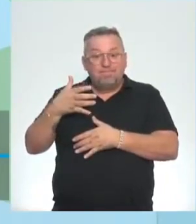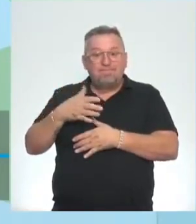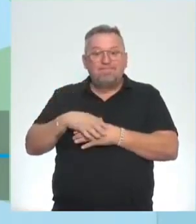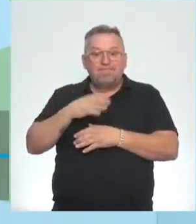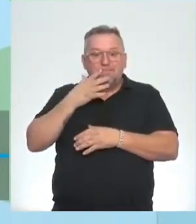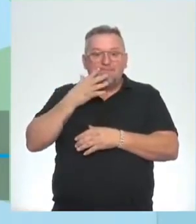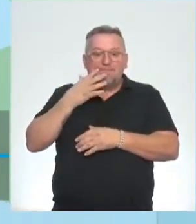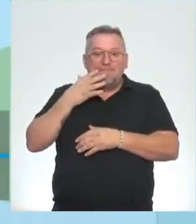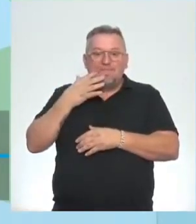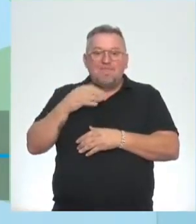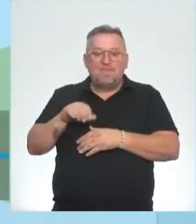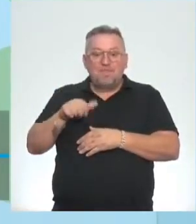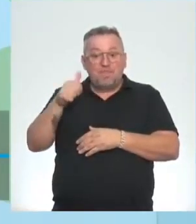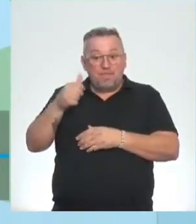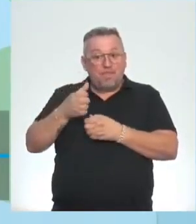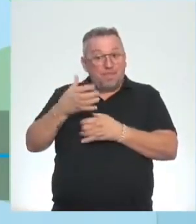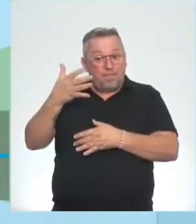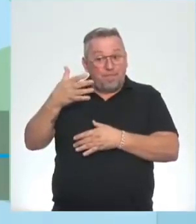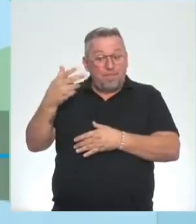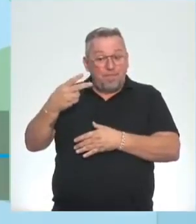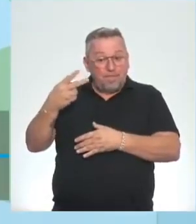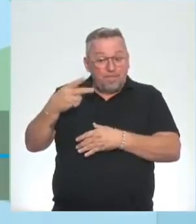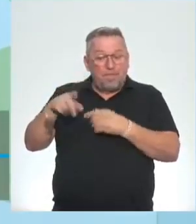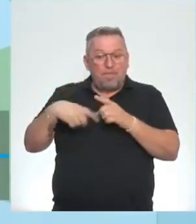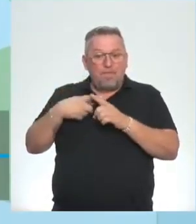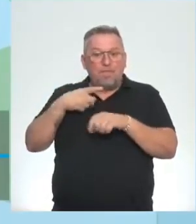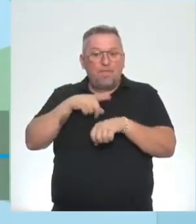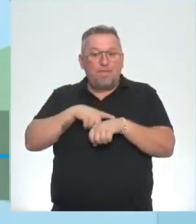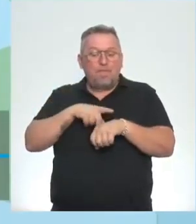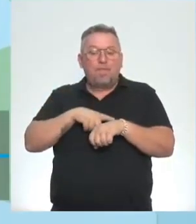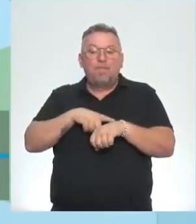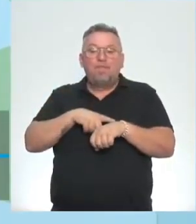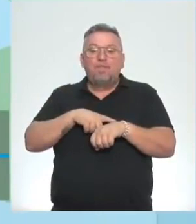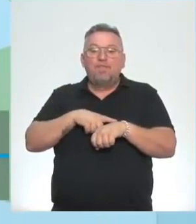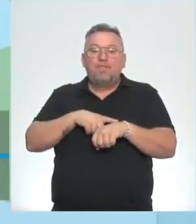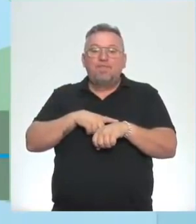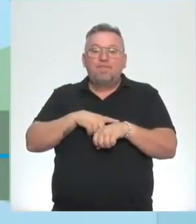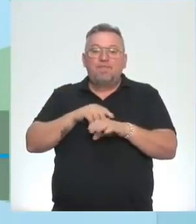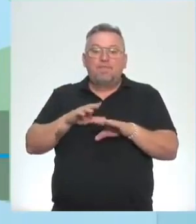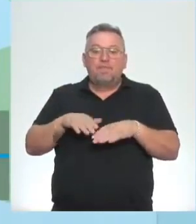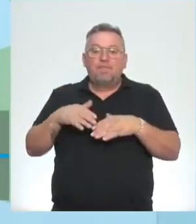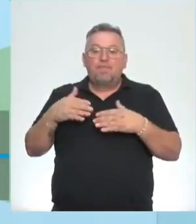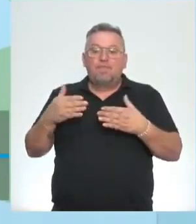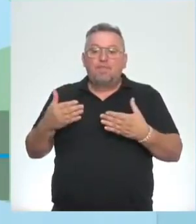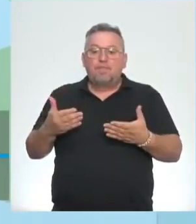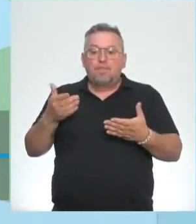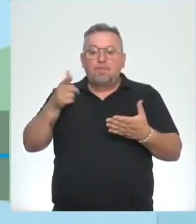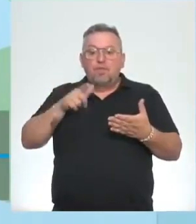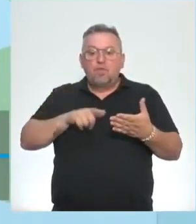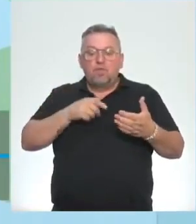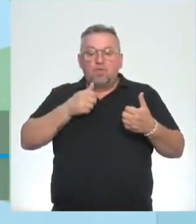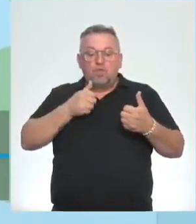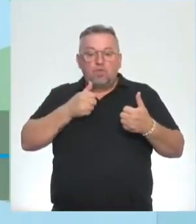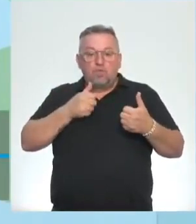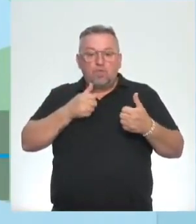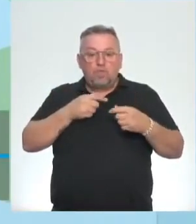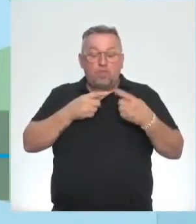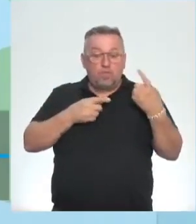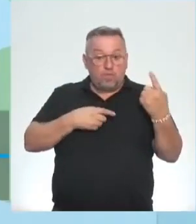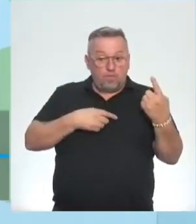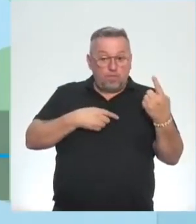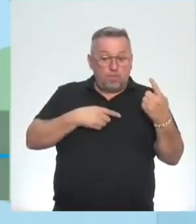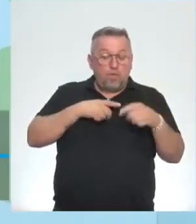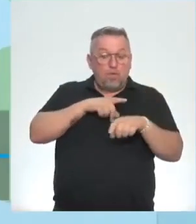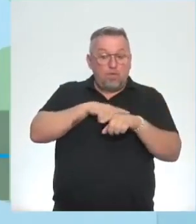que a primeira seria sobre o chat, a segunda é mais sobre o tempo mesmo, né? Enquanto o outro aborda, um aborda o